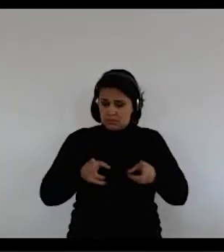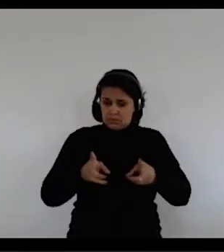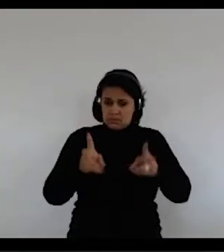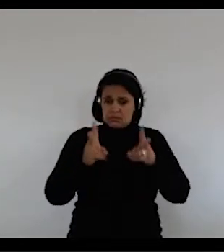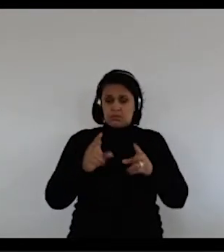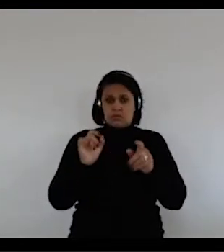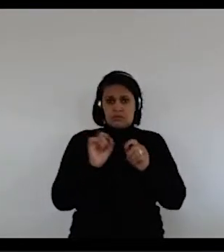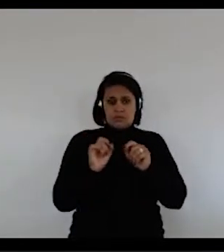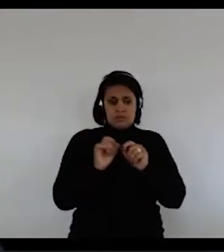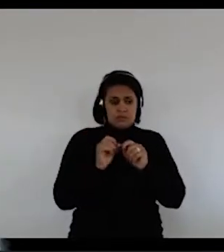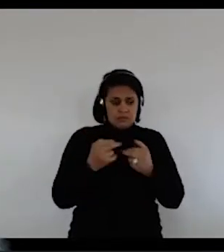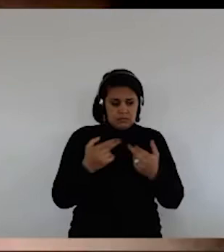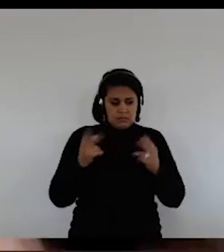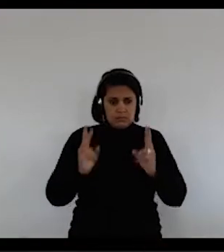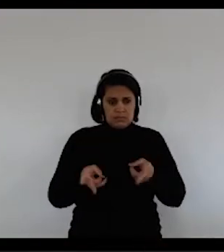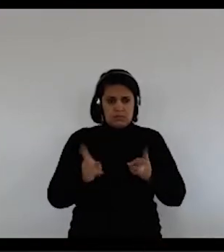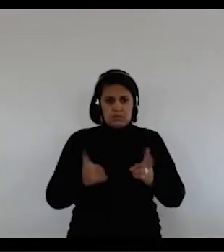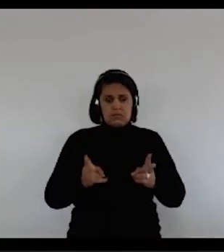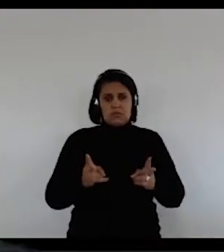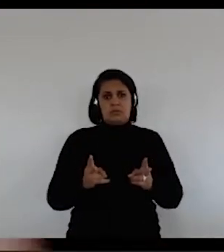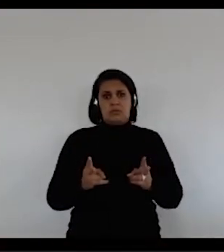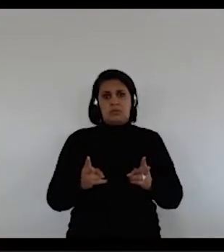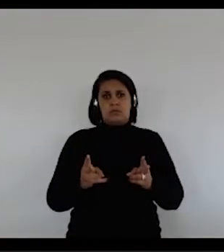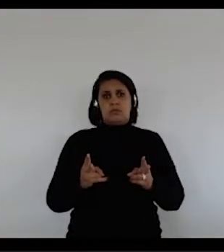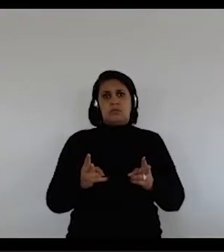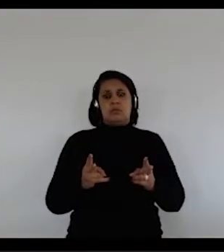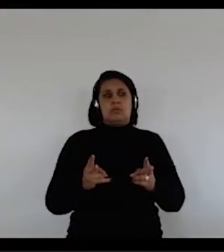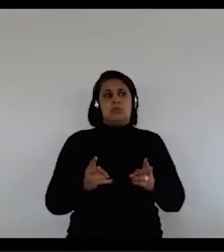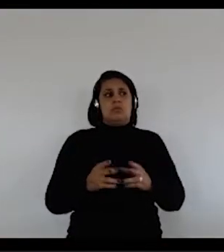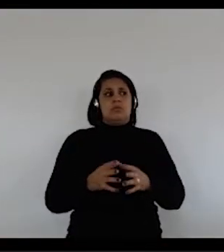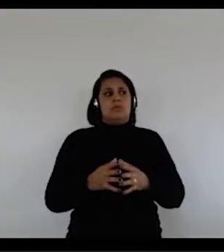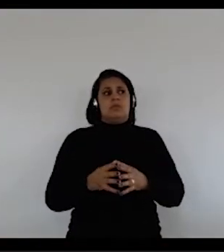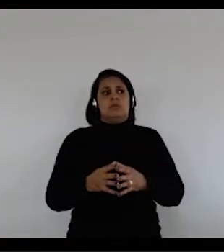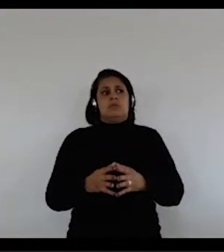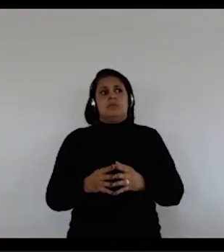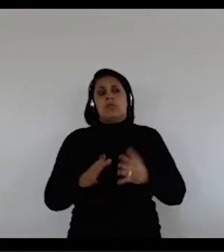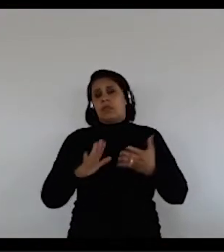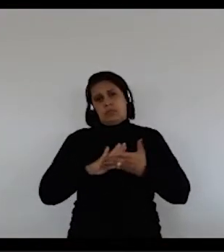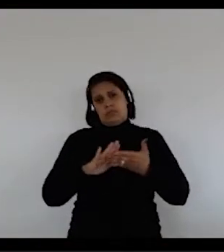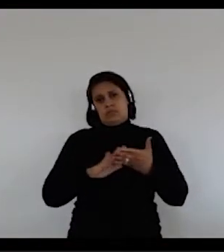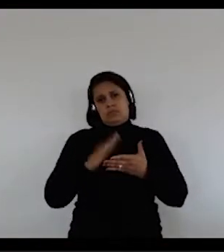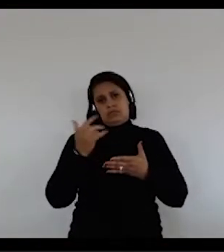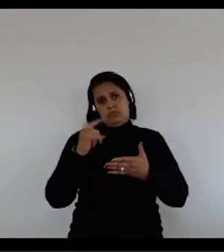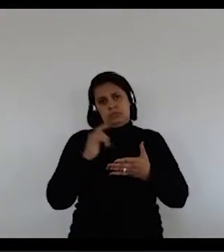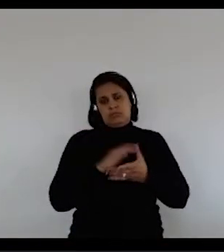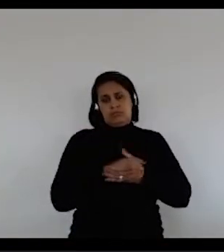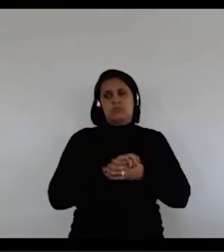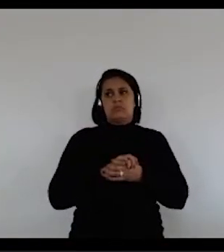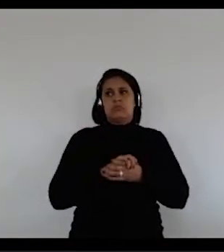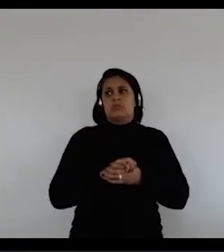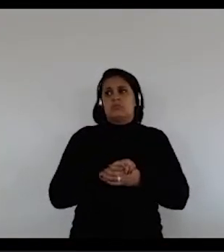dos atos, do ato concentrado de todos os actos da audiência de